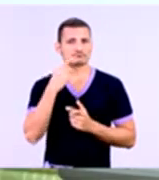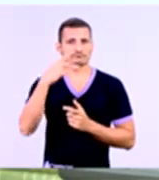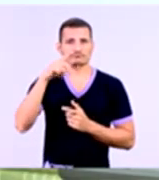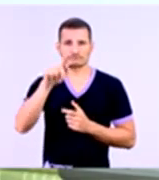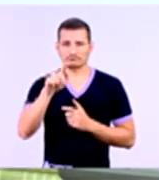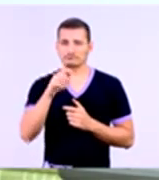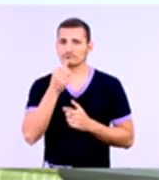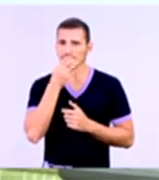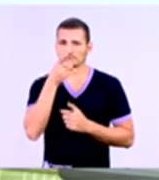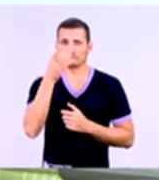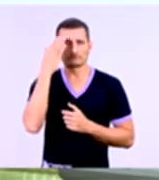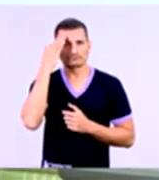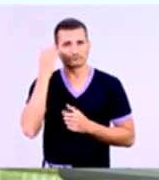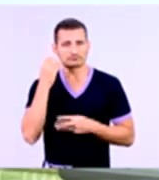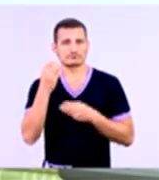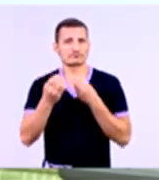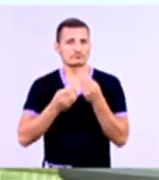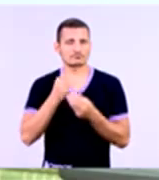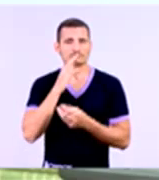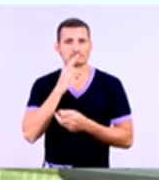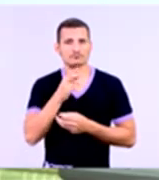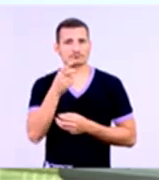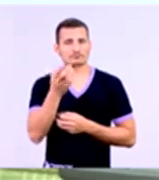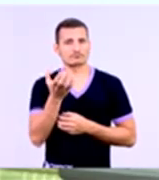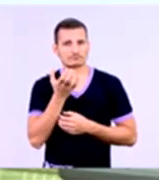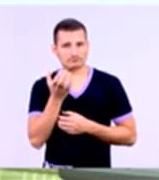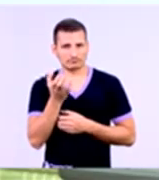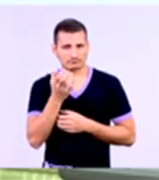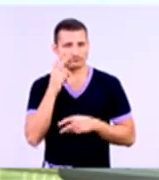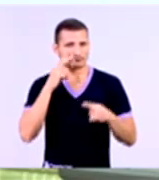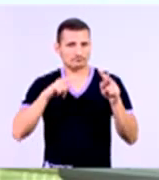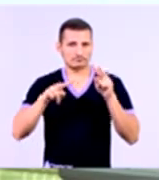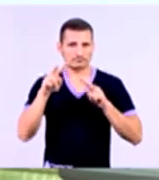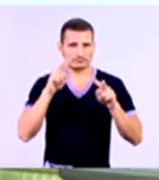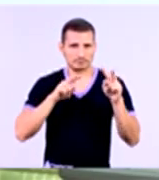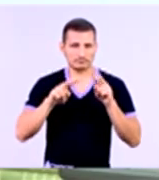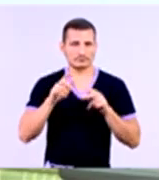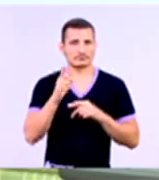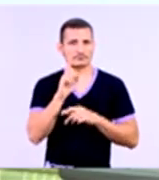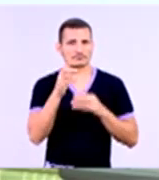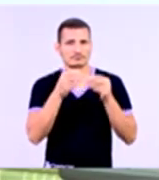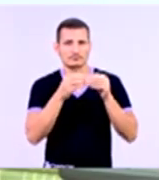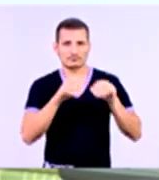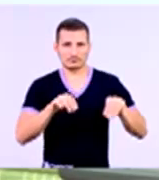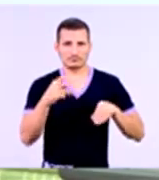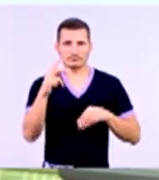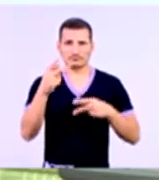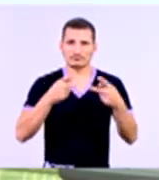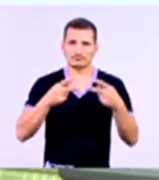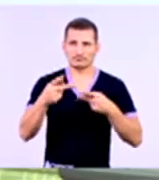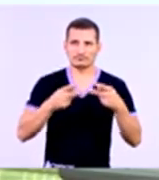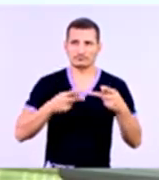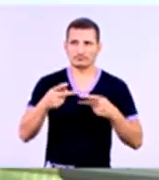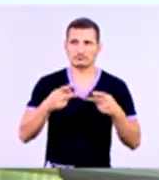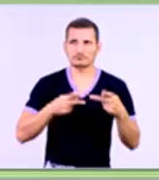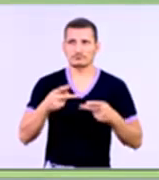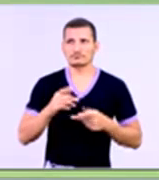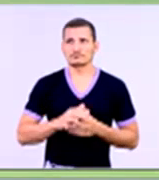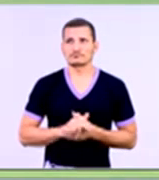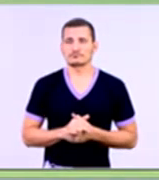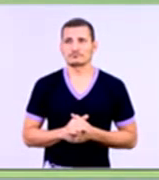saiba exatamente qual resultado você está buscando visualmente, para não prejudicar o seu projeto. Vamos